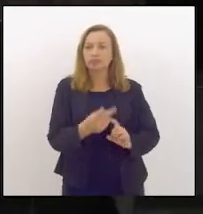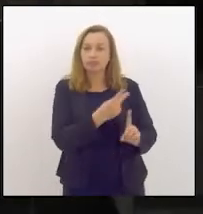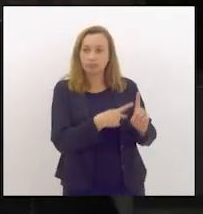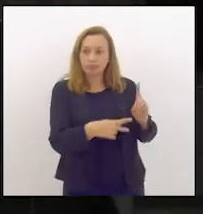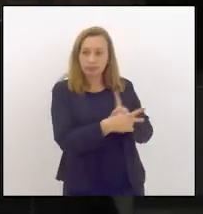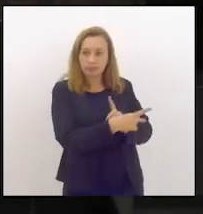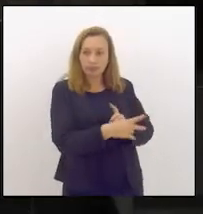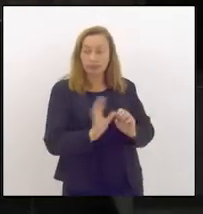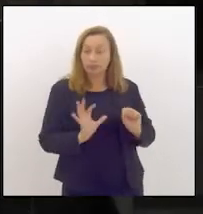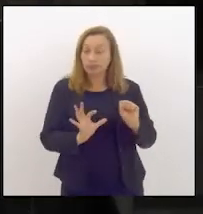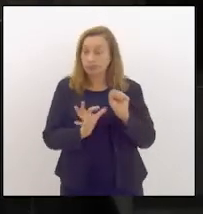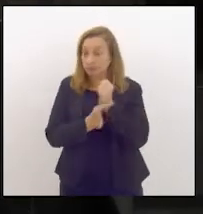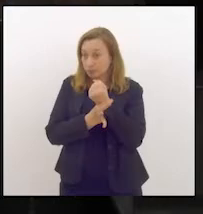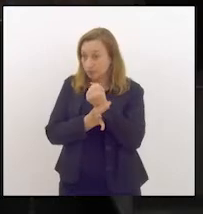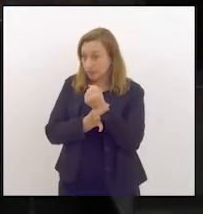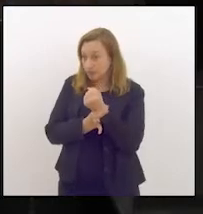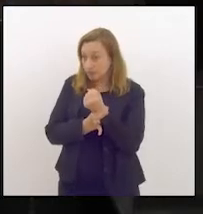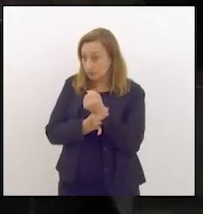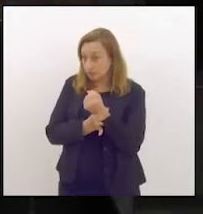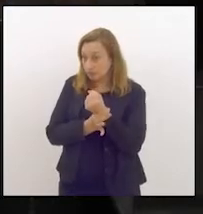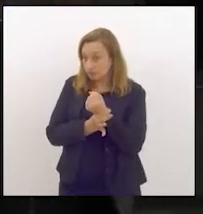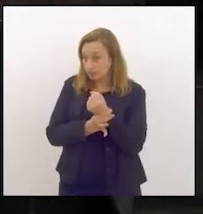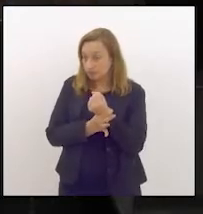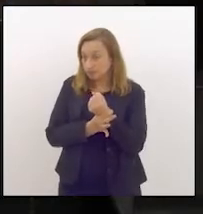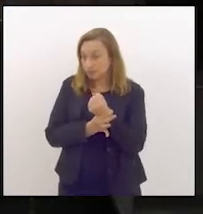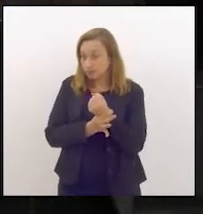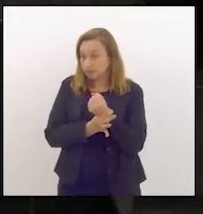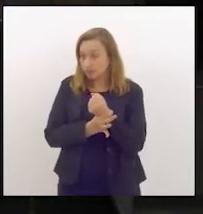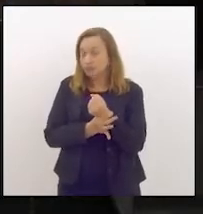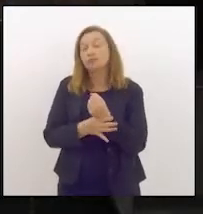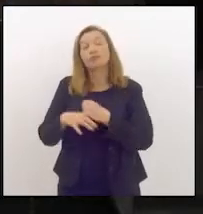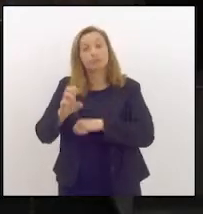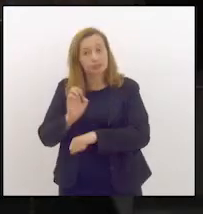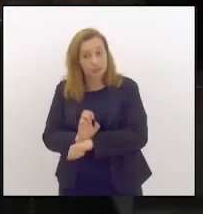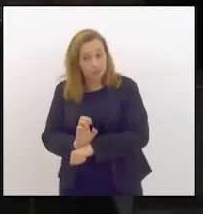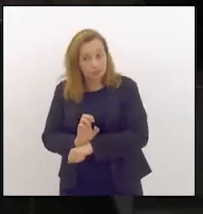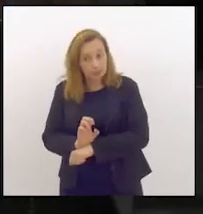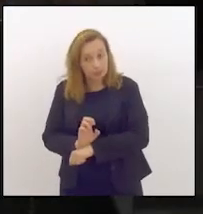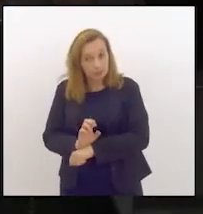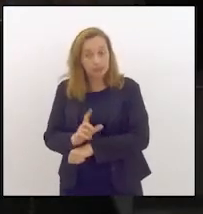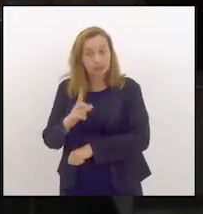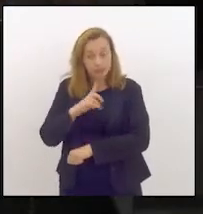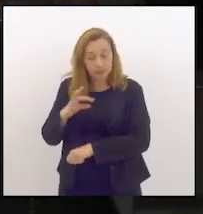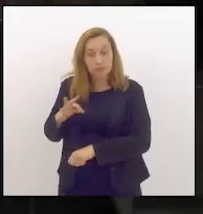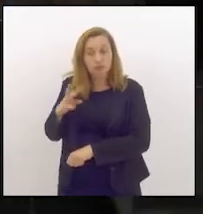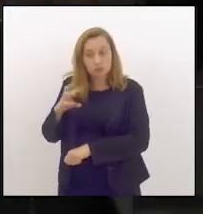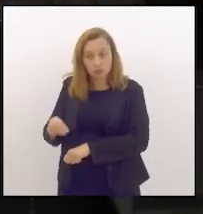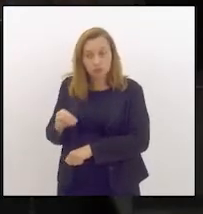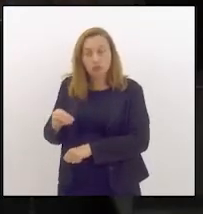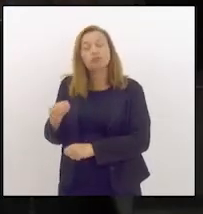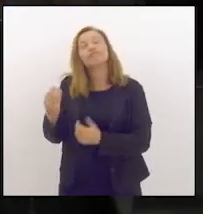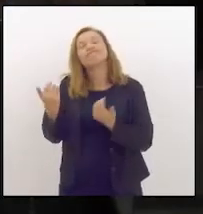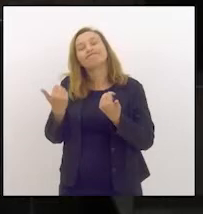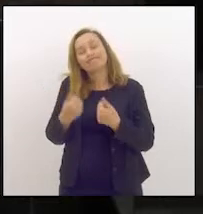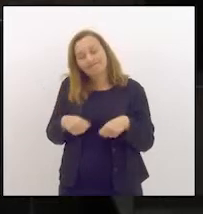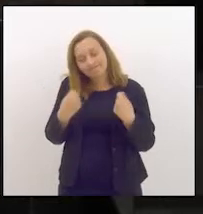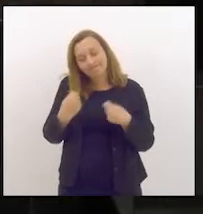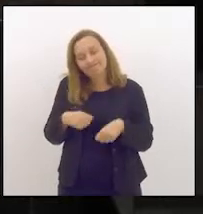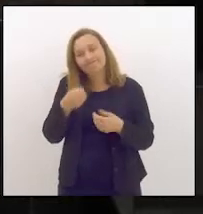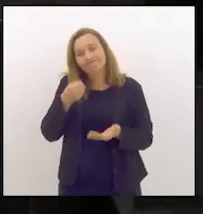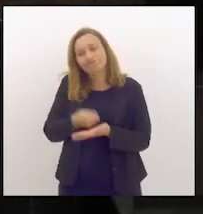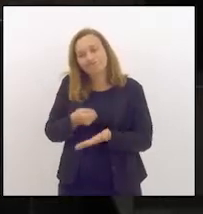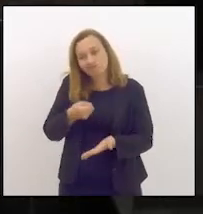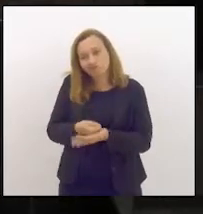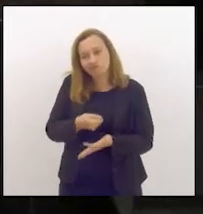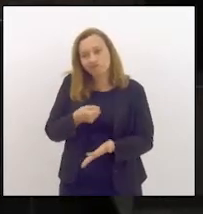e segurança esse estado para promover isso necessário